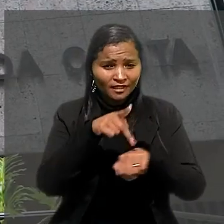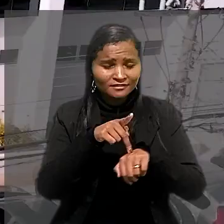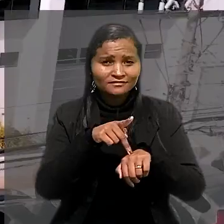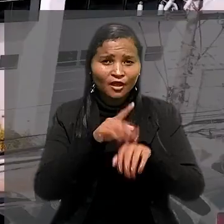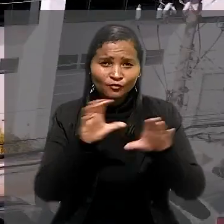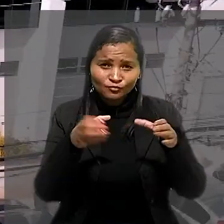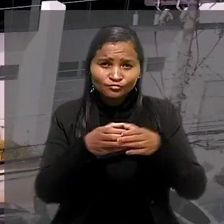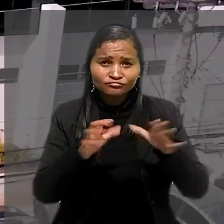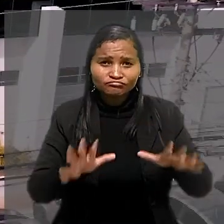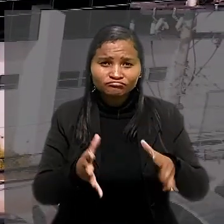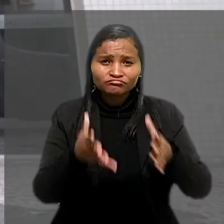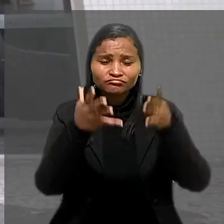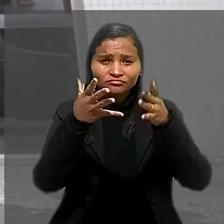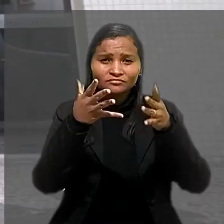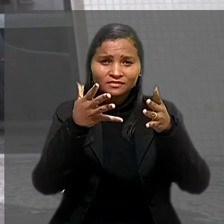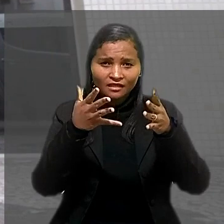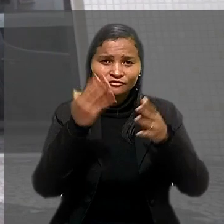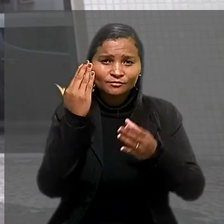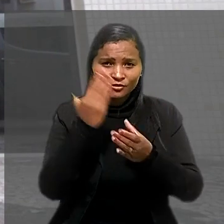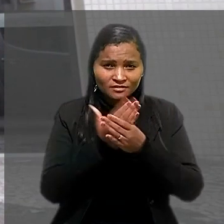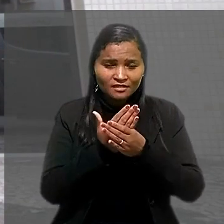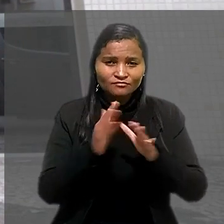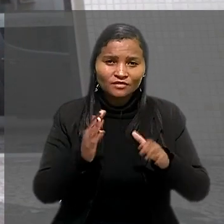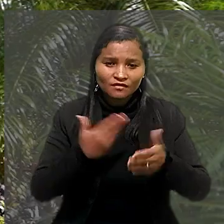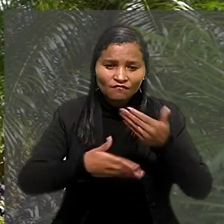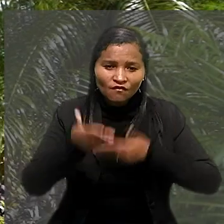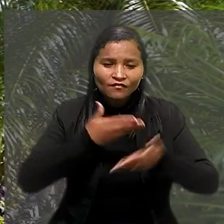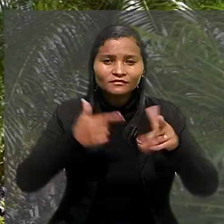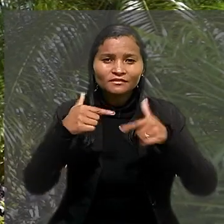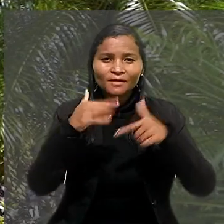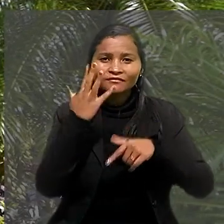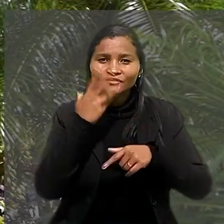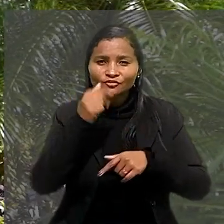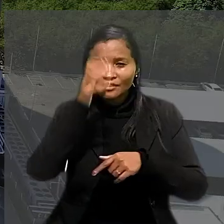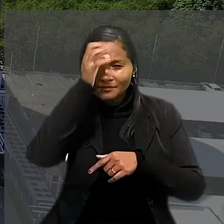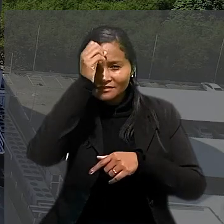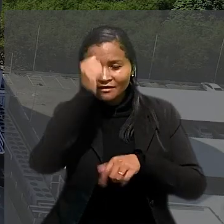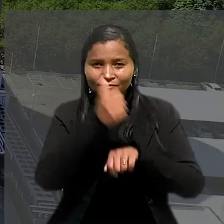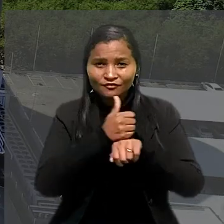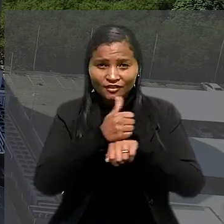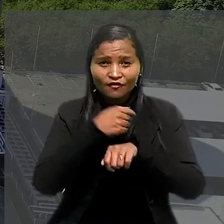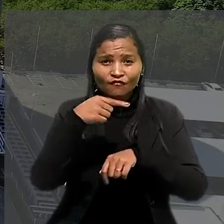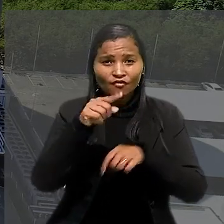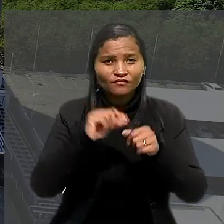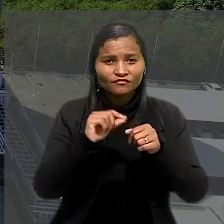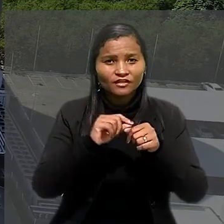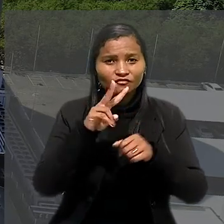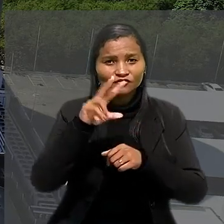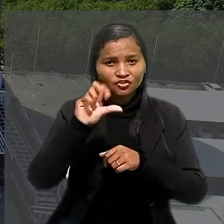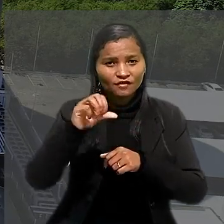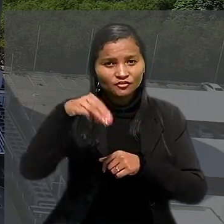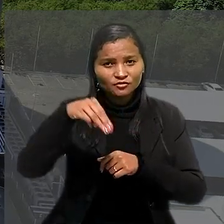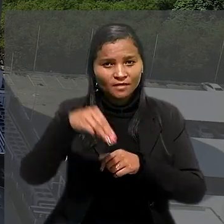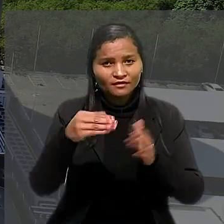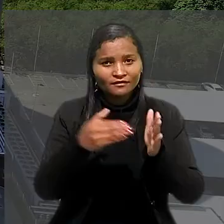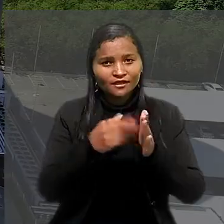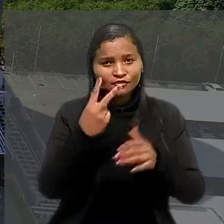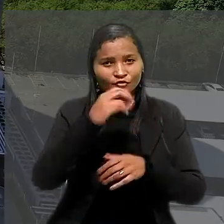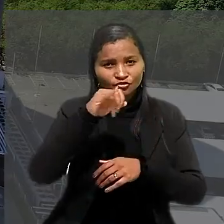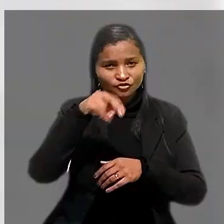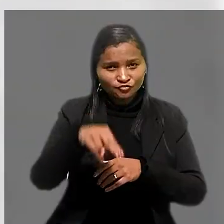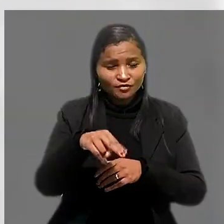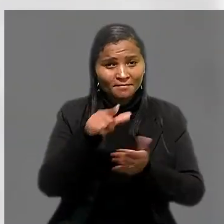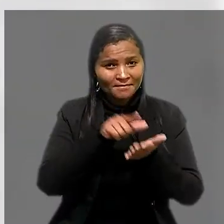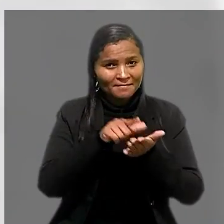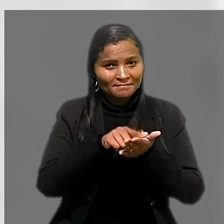de julgamentos de processos envolvendo o trabalho infantil e aprendizagem profissional foi realizado de 29 de maio a 2 de